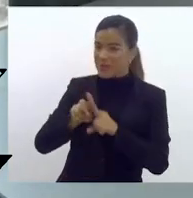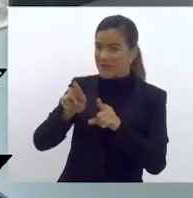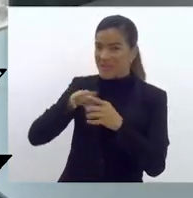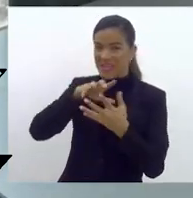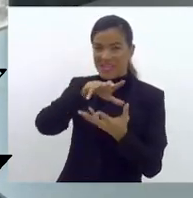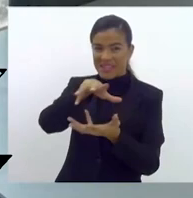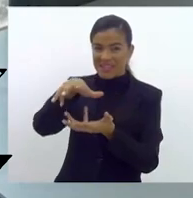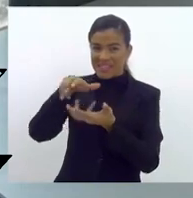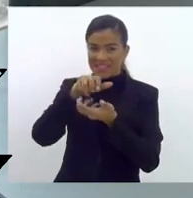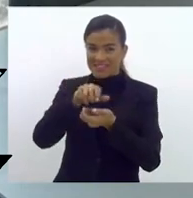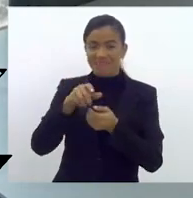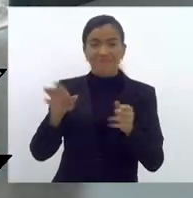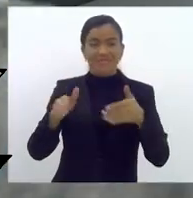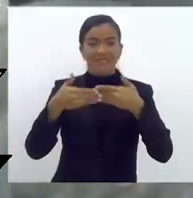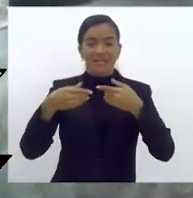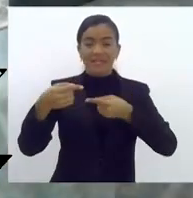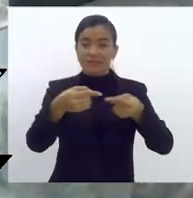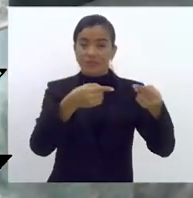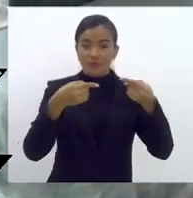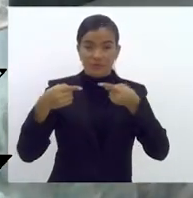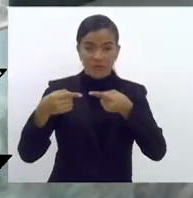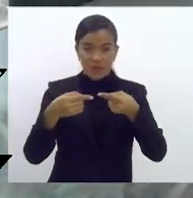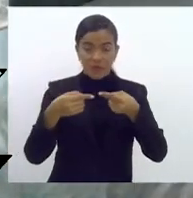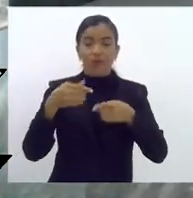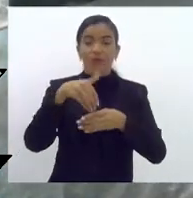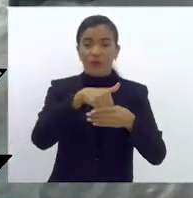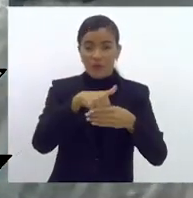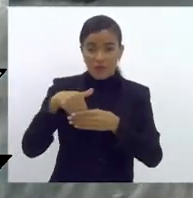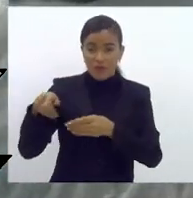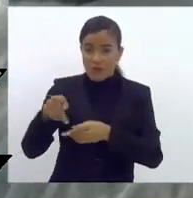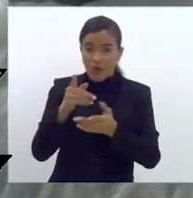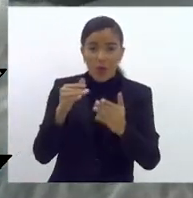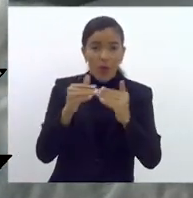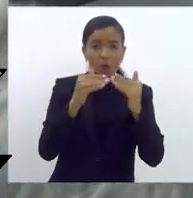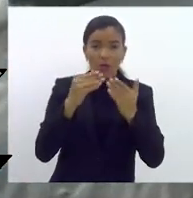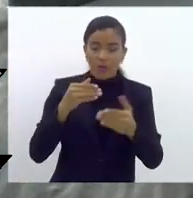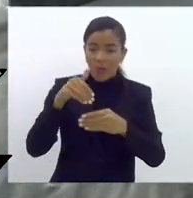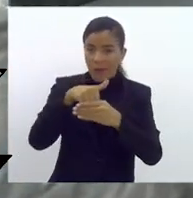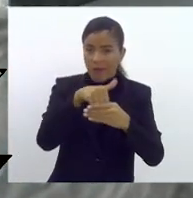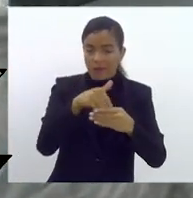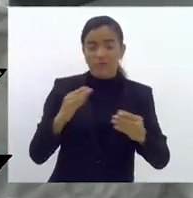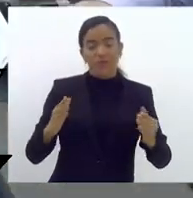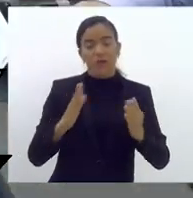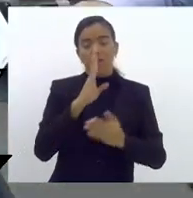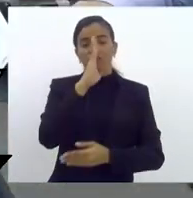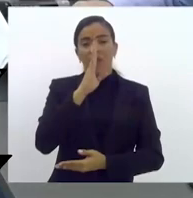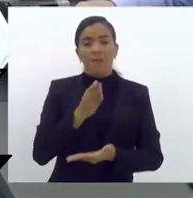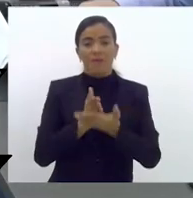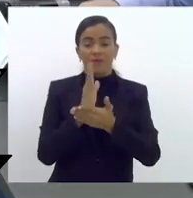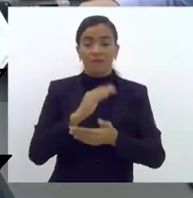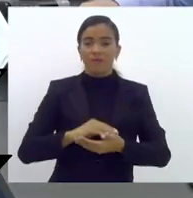Ju encerrada discussão em votação se acha que a própria irmã como estão aprovados